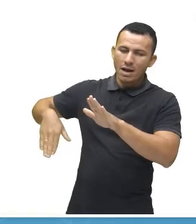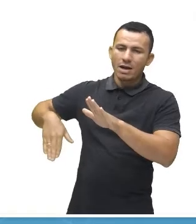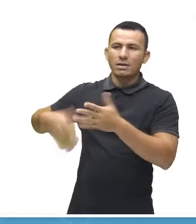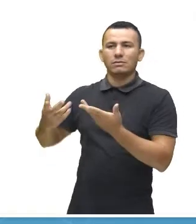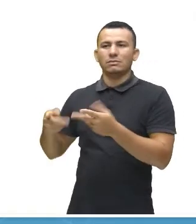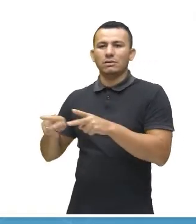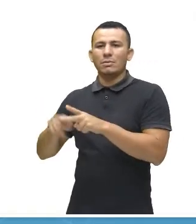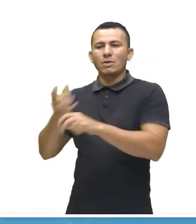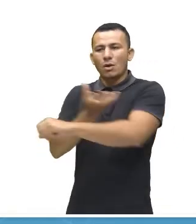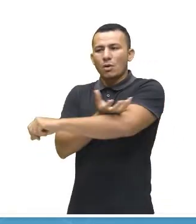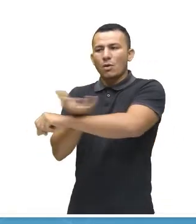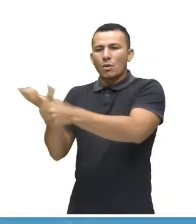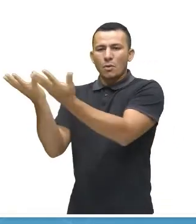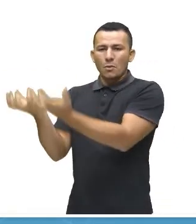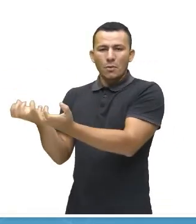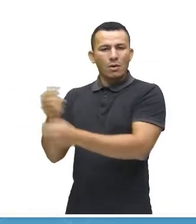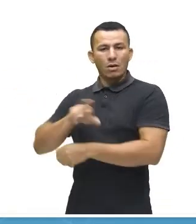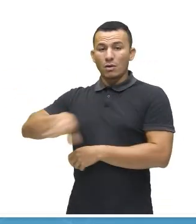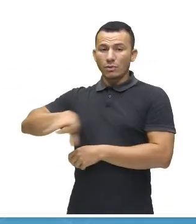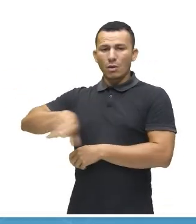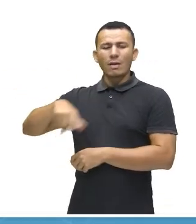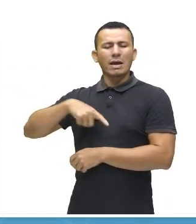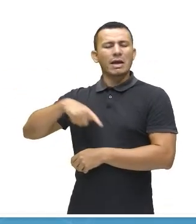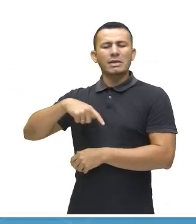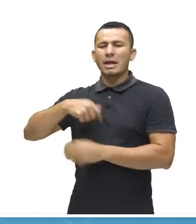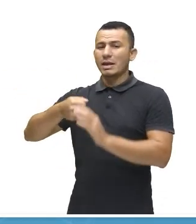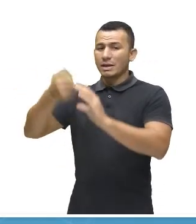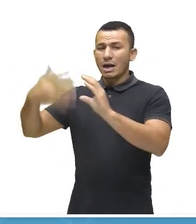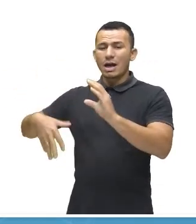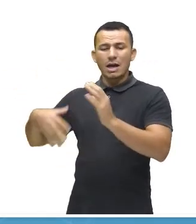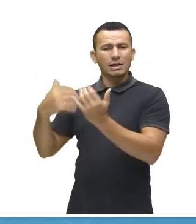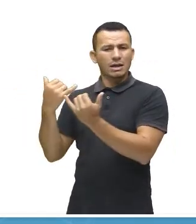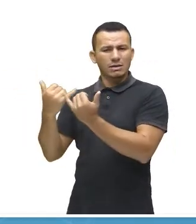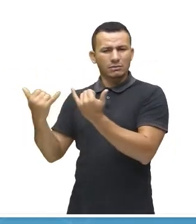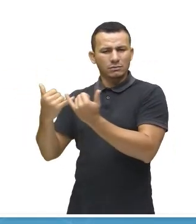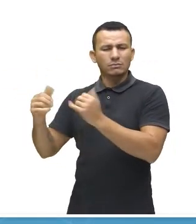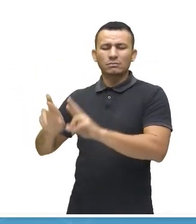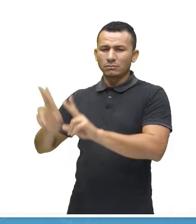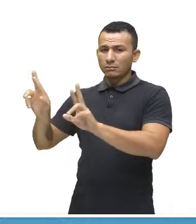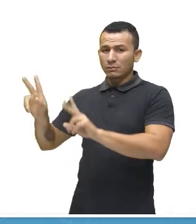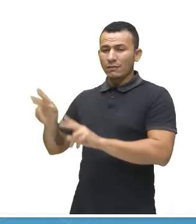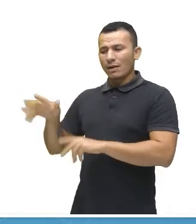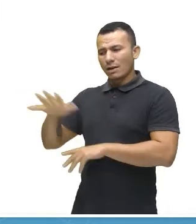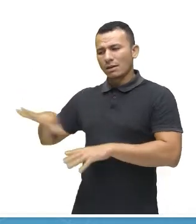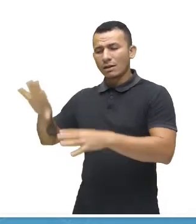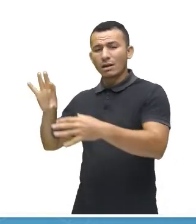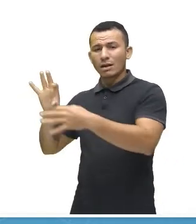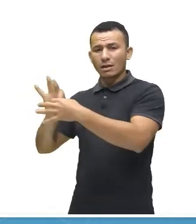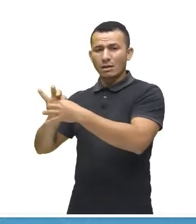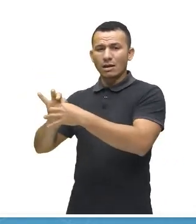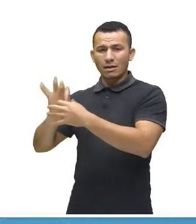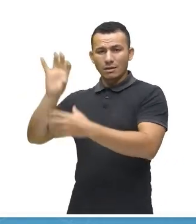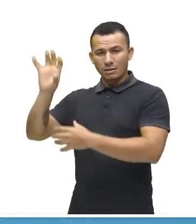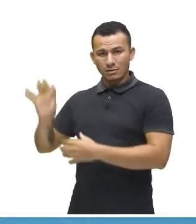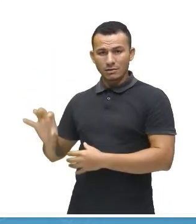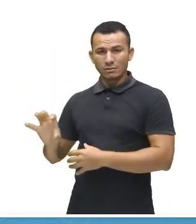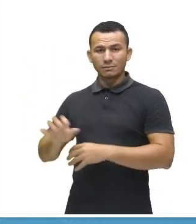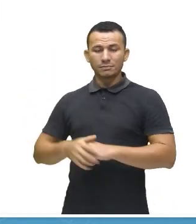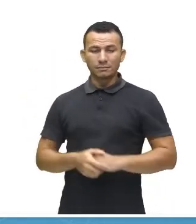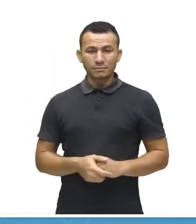só sertão, tá? Tem muitas diferenças dentro desse complexo regional, tá